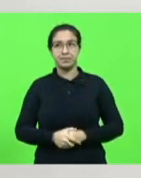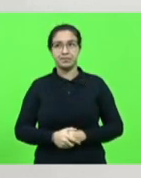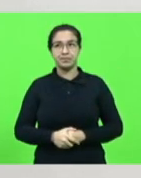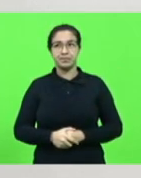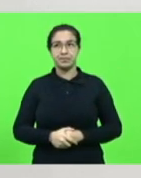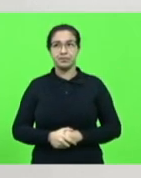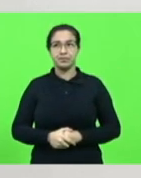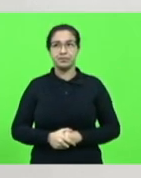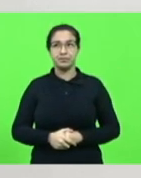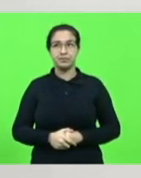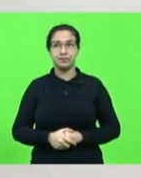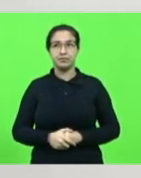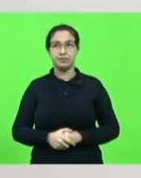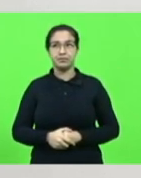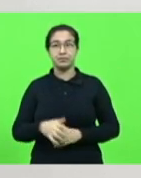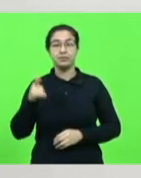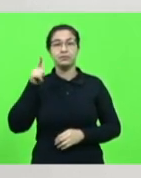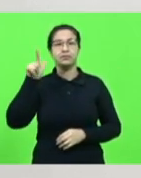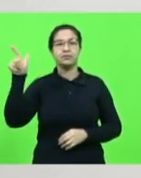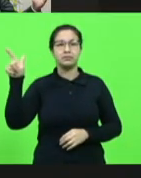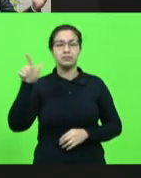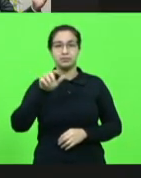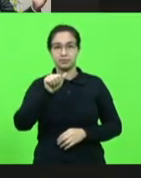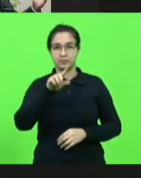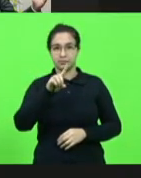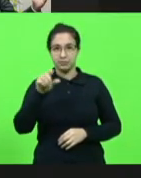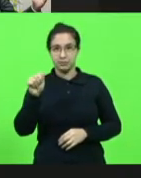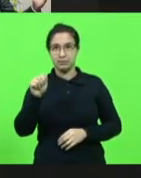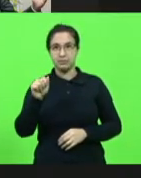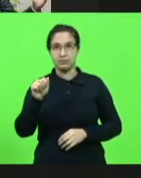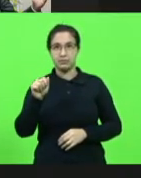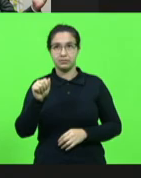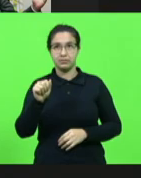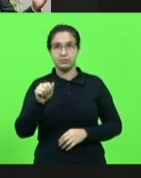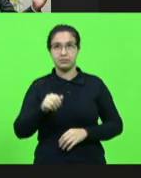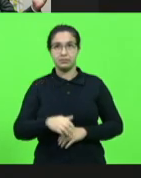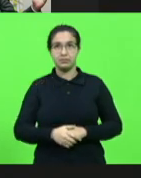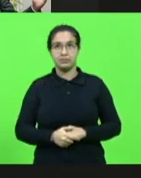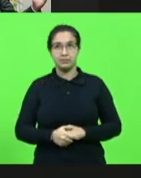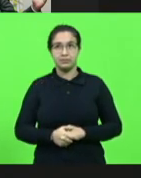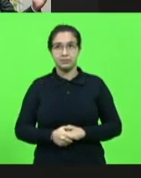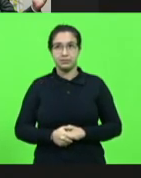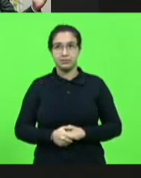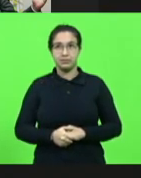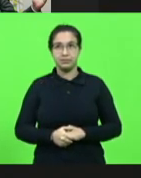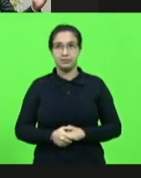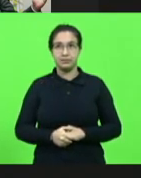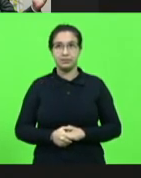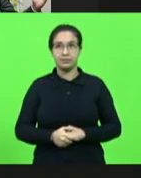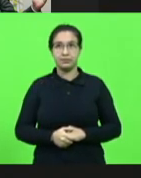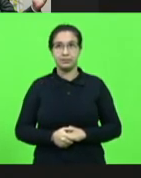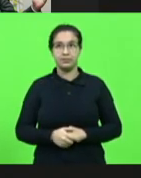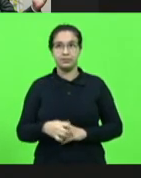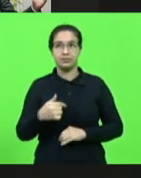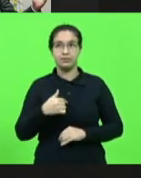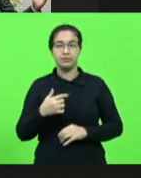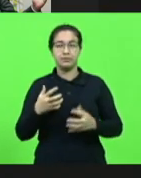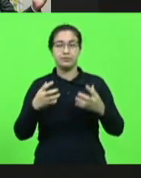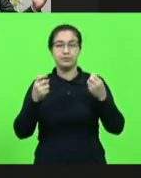deputado? Outra coisinha. Uma coisa importante. Outra coisa que eu queria dizer era o seguinte,